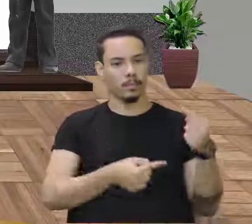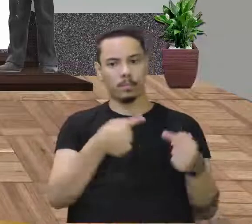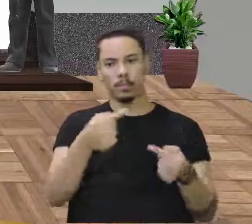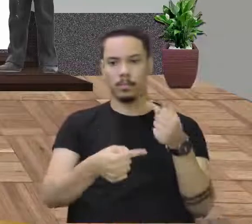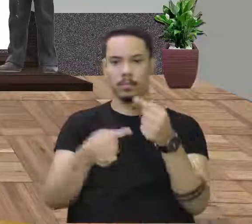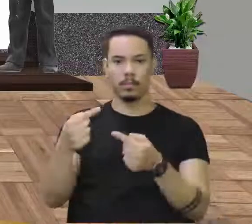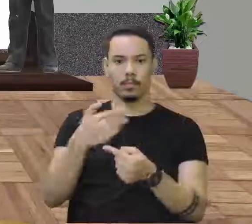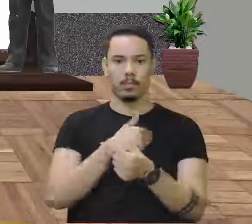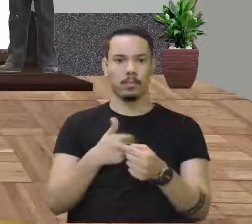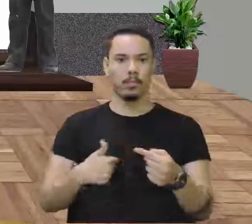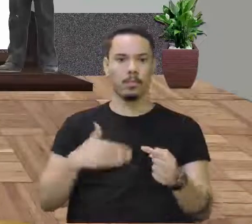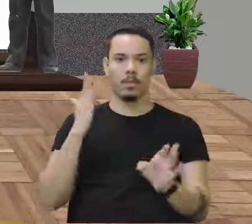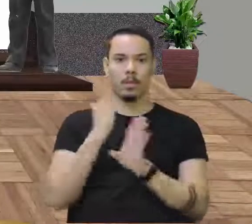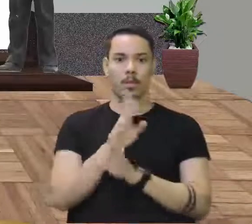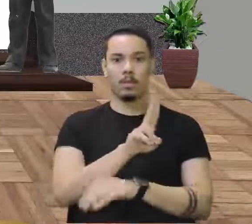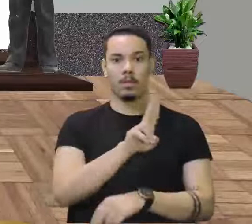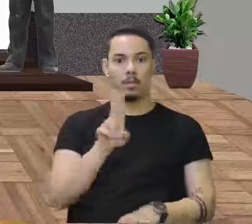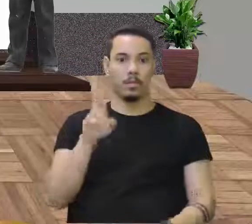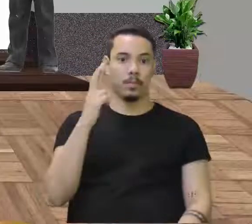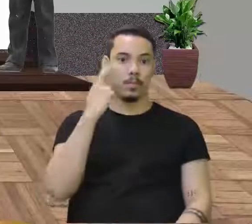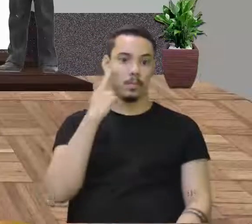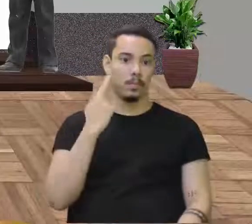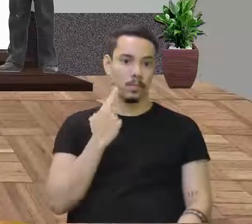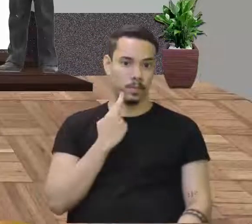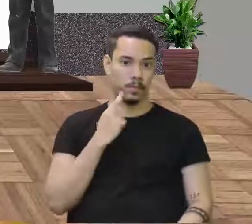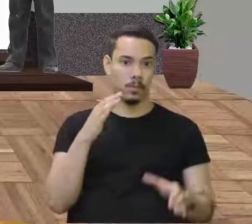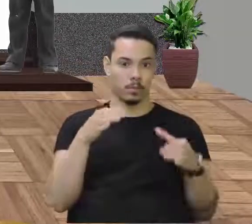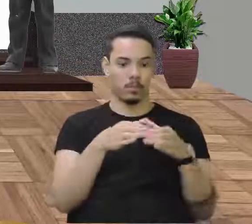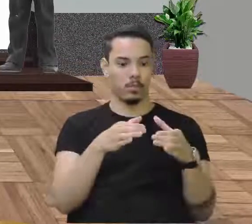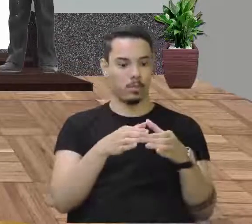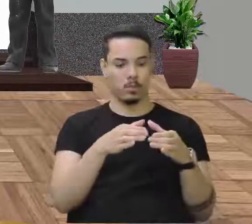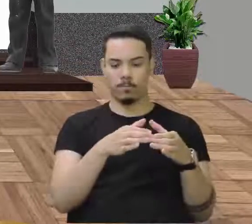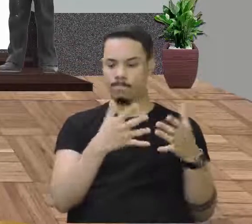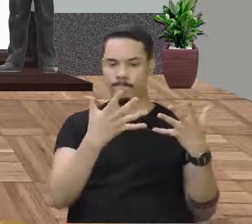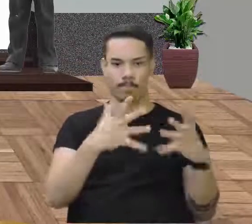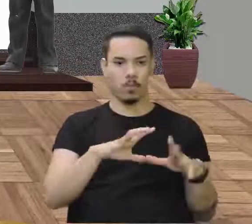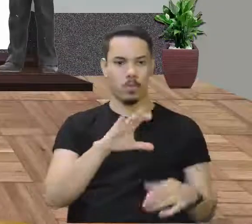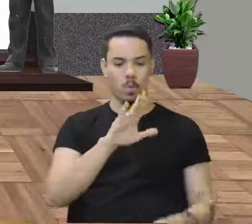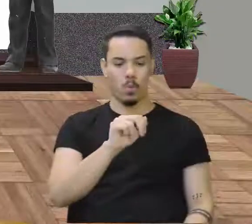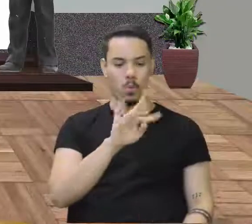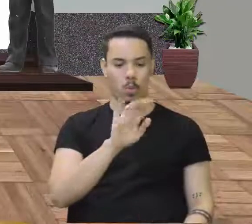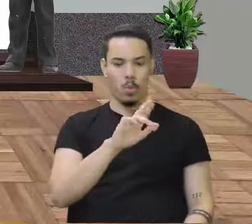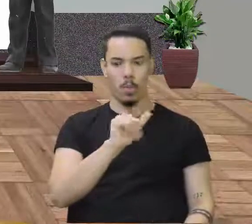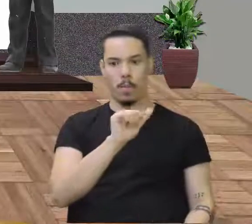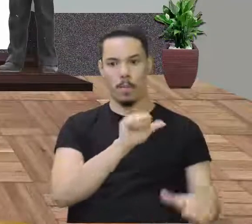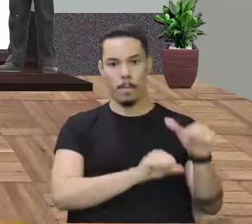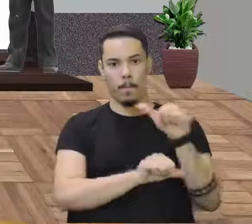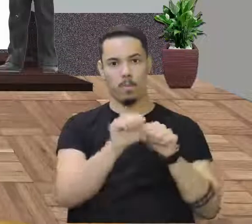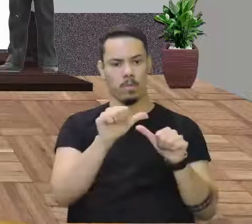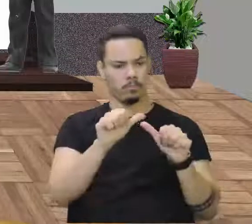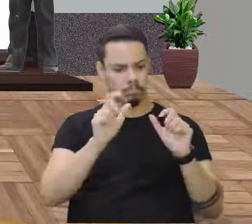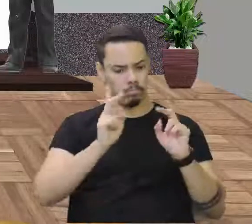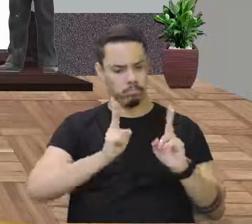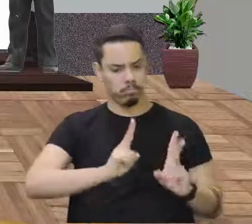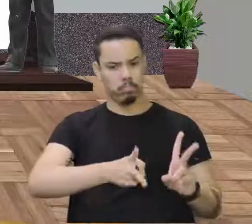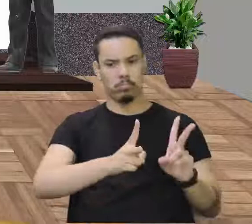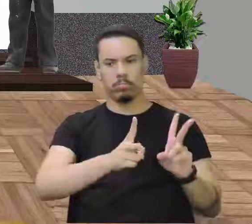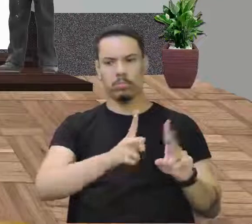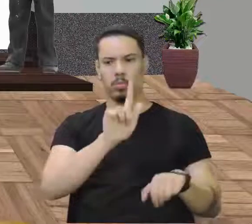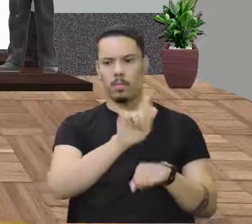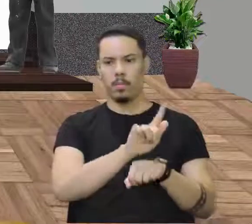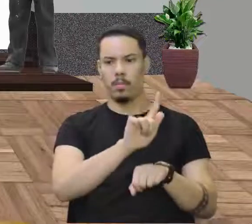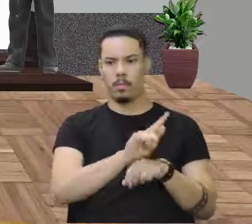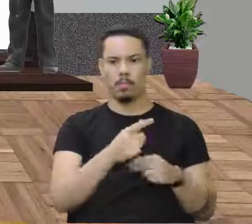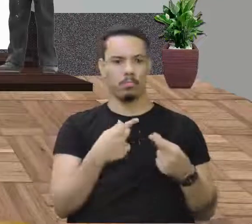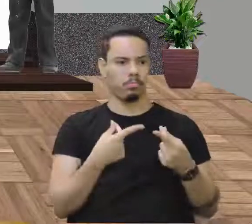debate político até pelo nome do Rondônia. Os cutubas não queriam que o nome mudasse, queria permanecer território federal